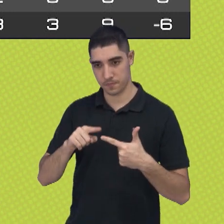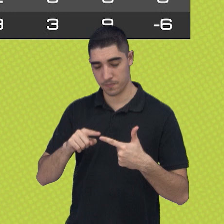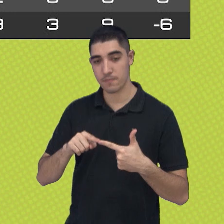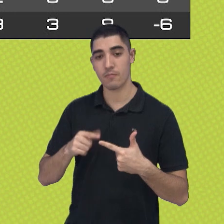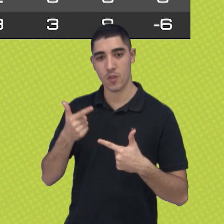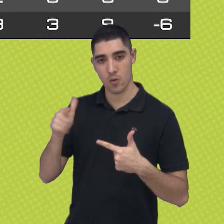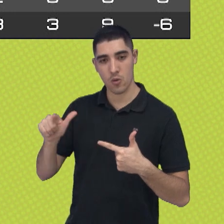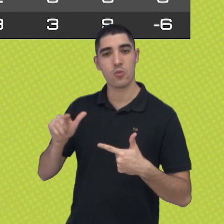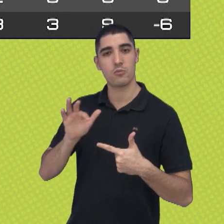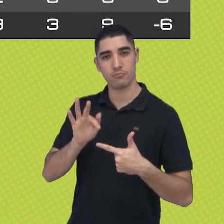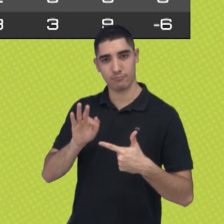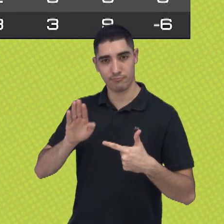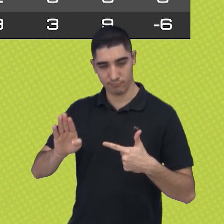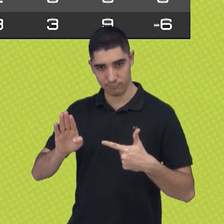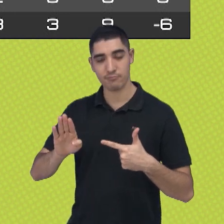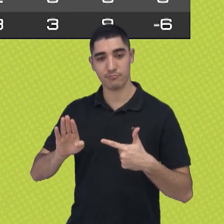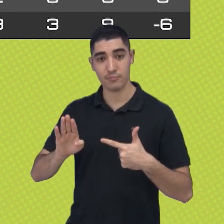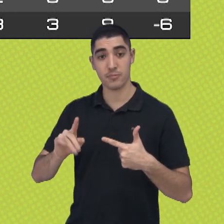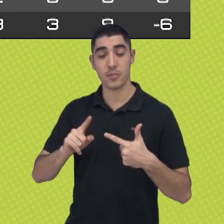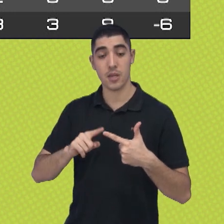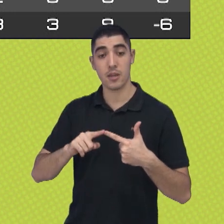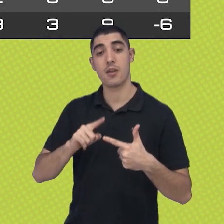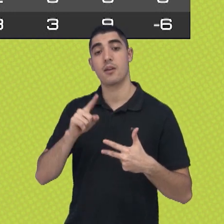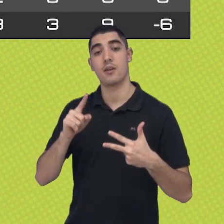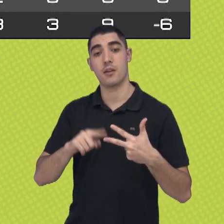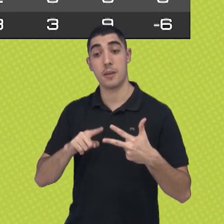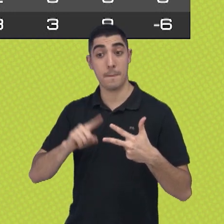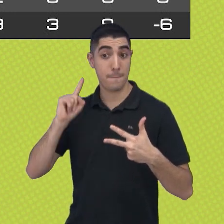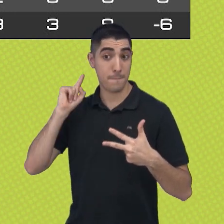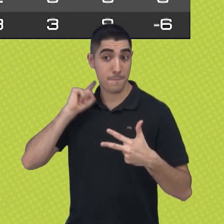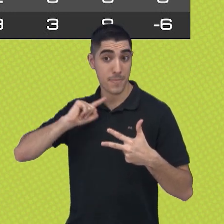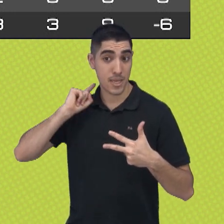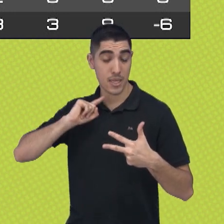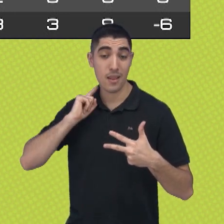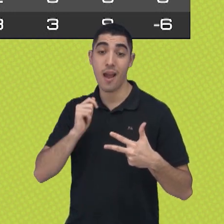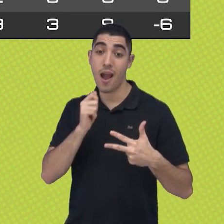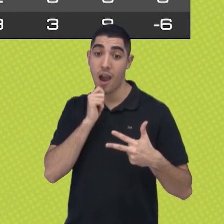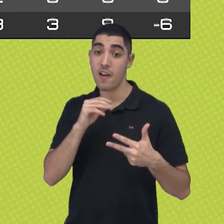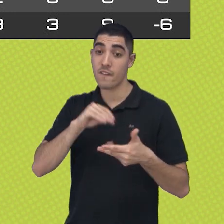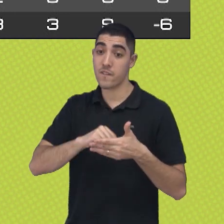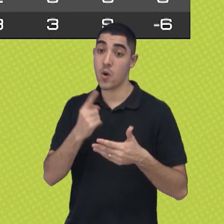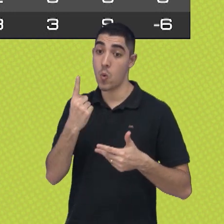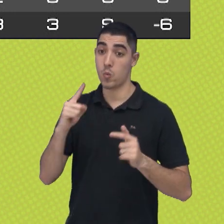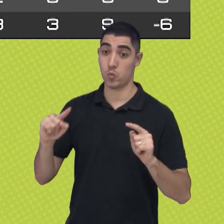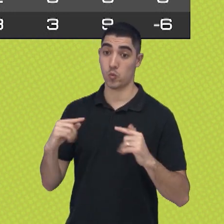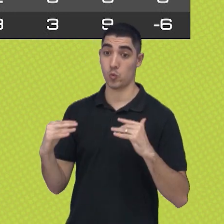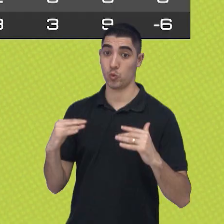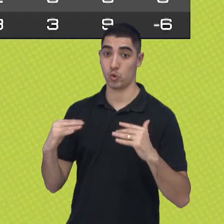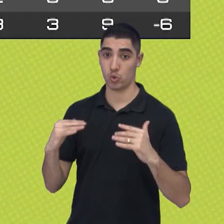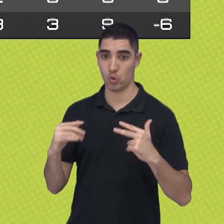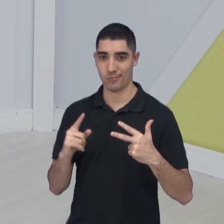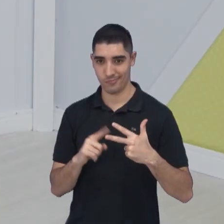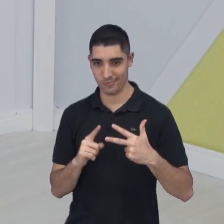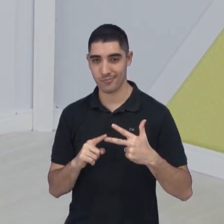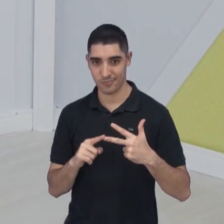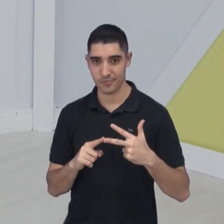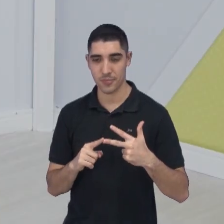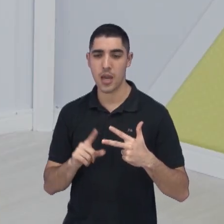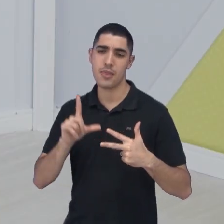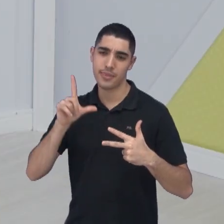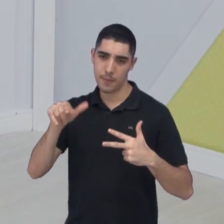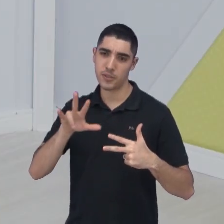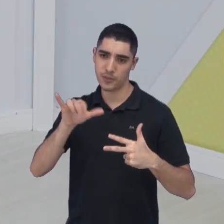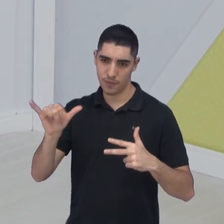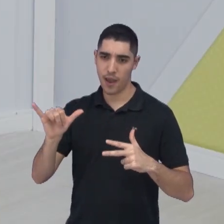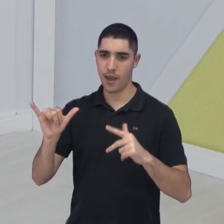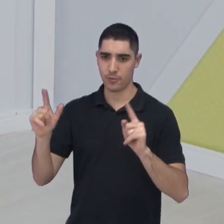vem a equipe do Marreco, depois o Minas e o Blumenau. Lembrando que o Minas tem um jogo a menos em relação às equipes, né? Depois eles vão se equiparar.